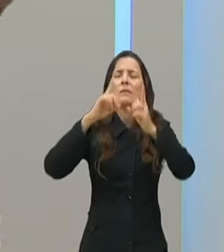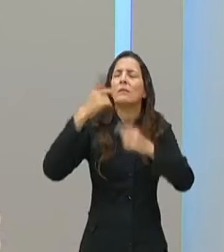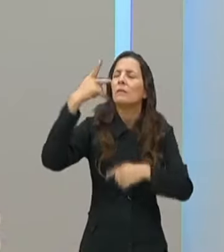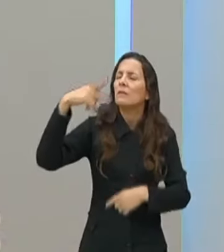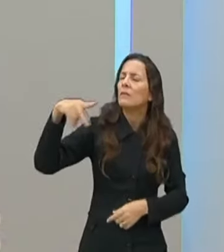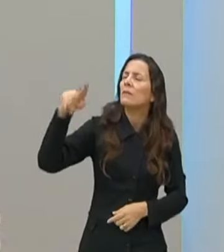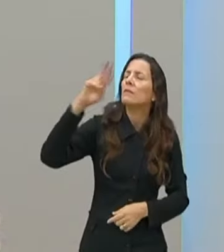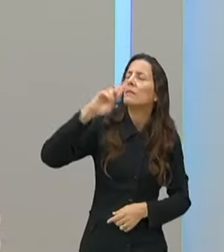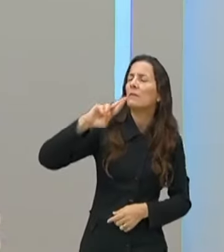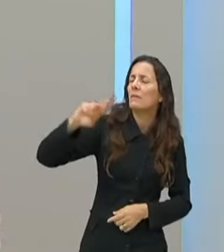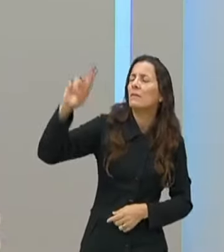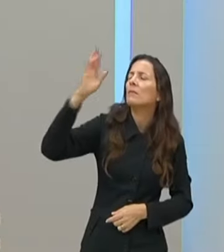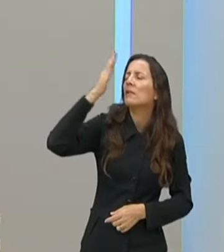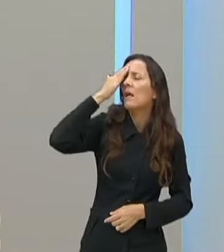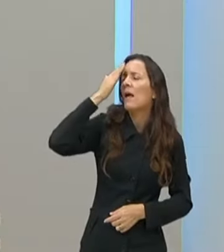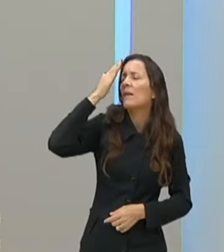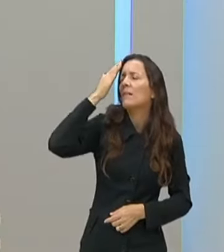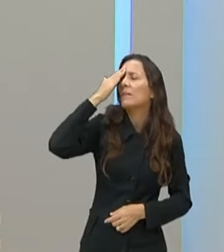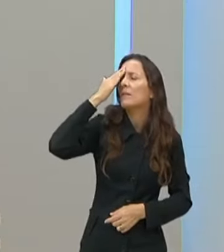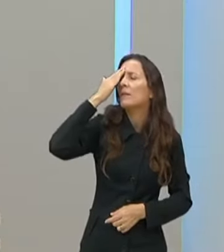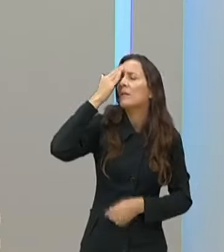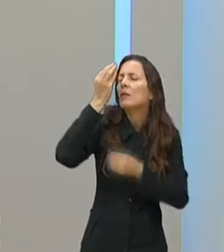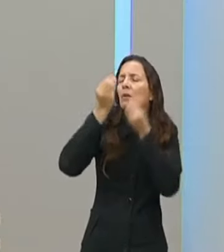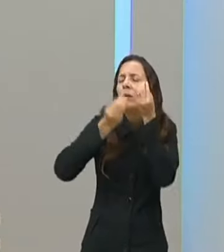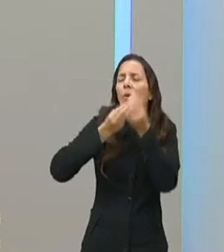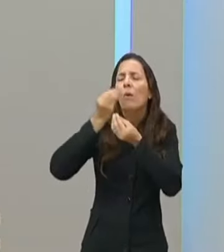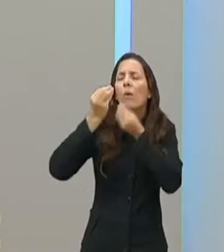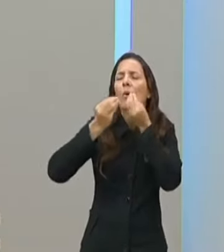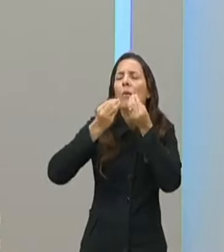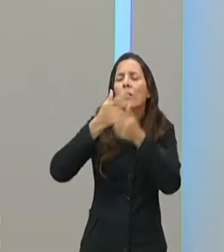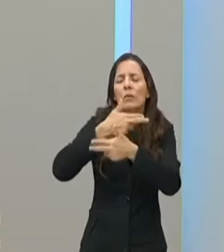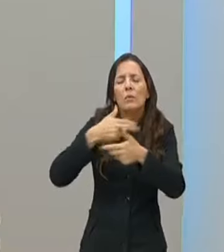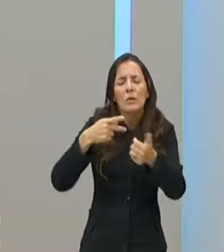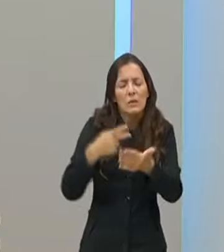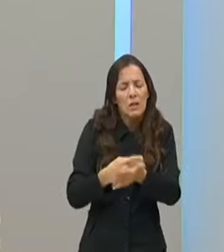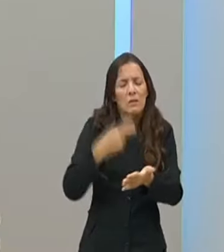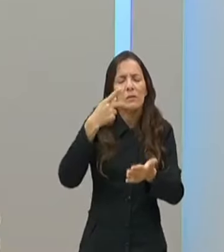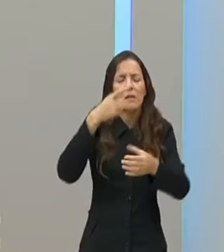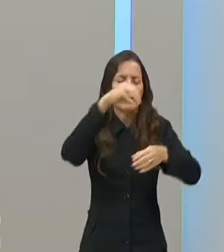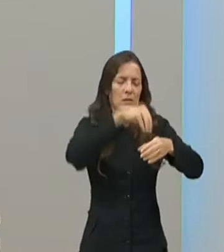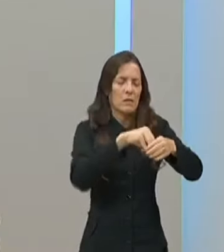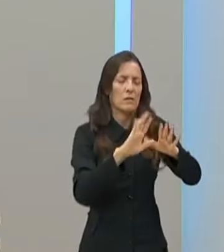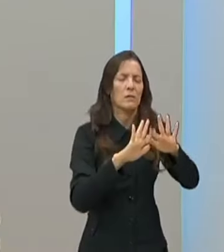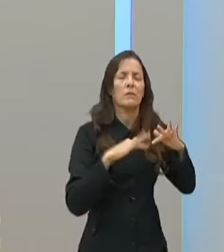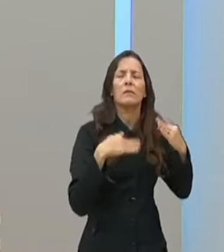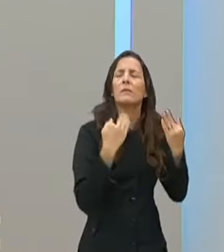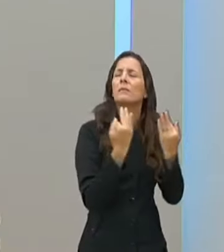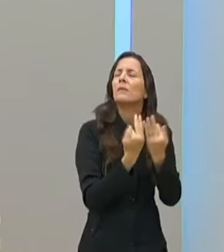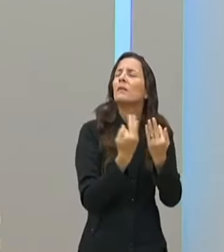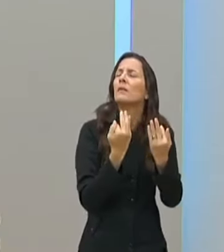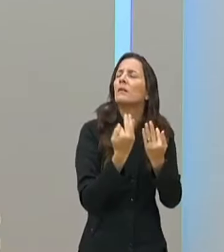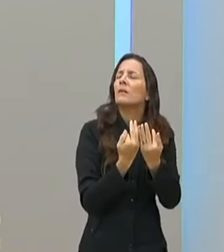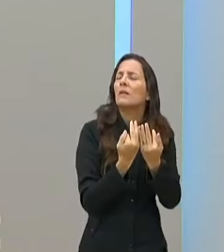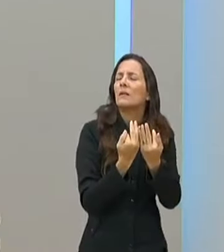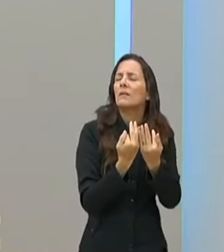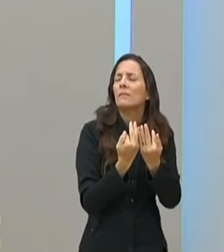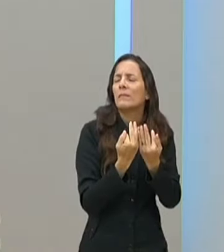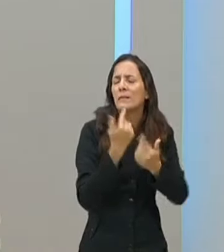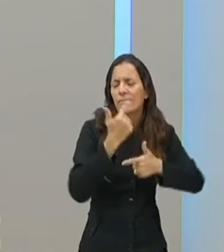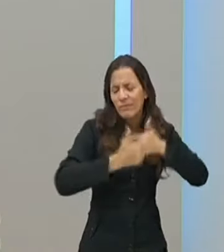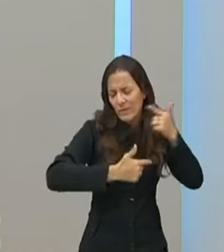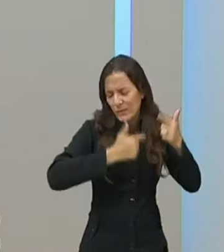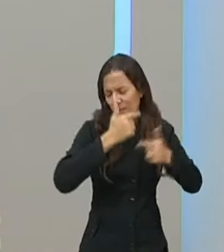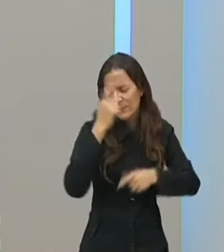está acontecendo em famílias, aleluia, que estão numa batalha